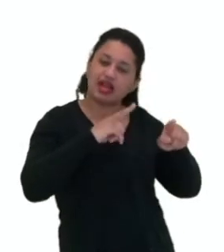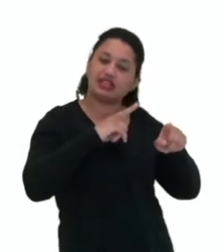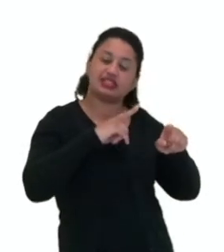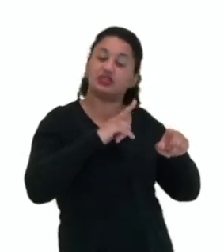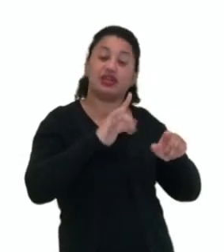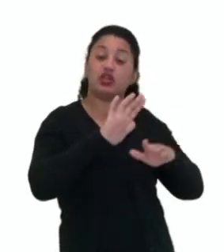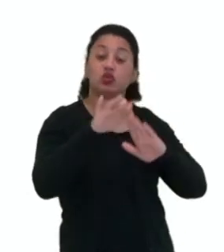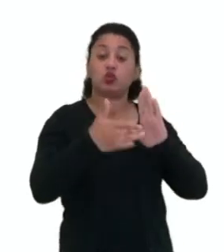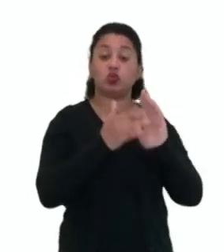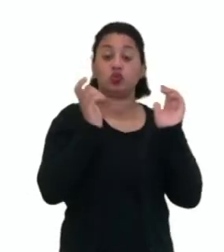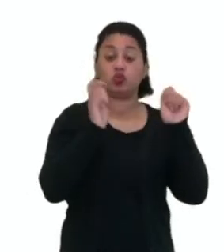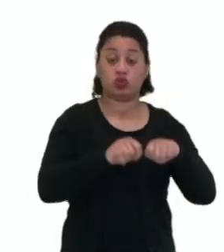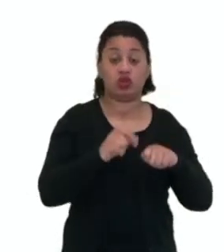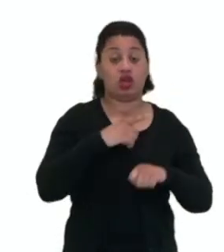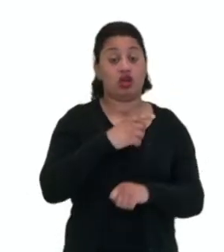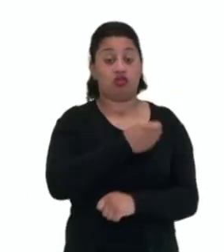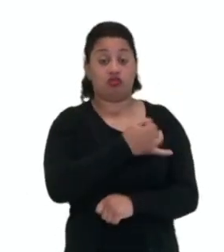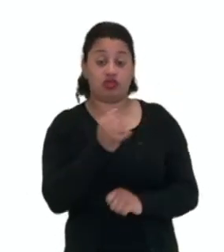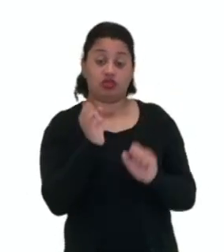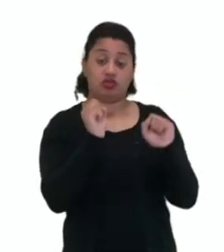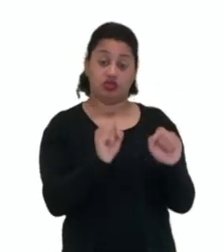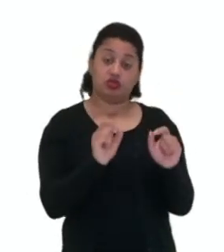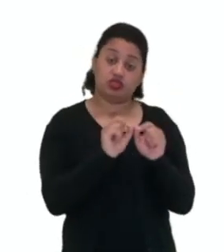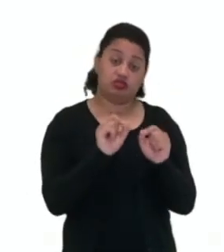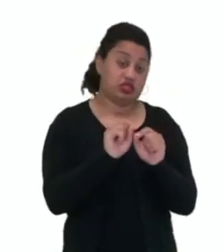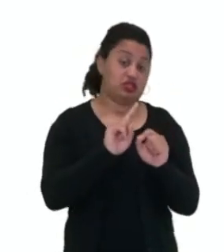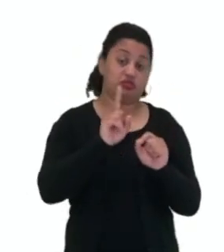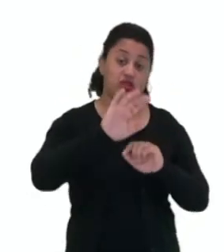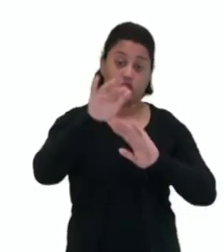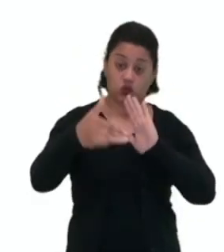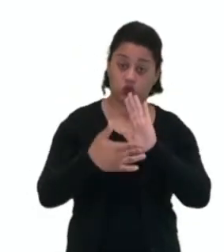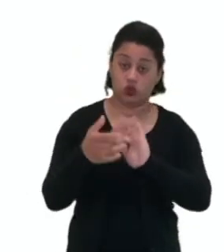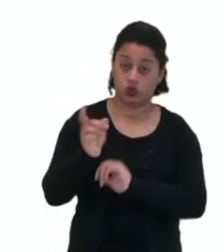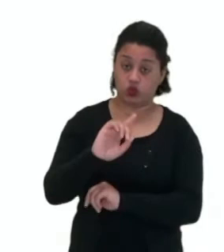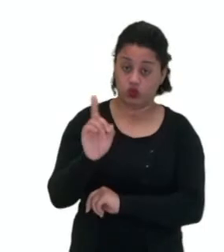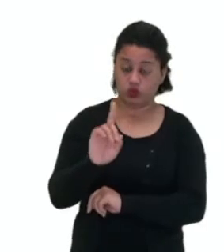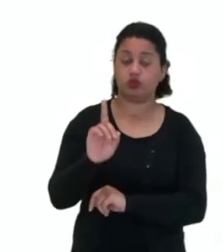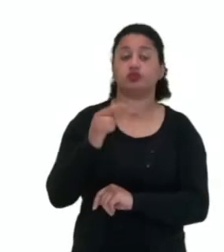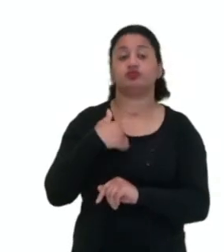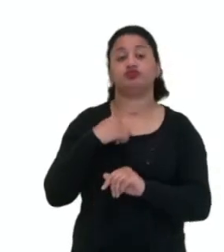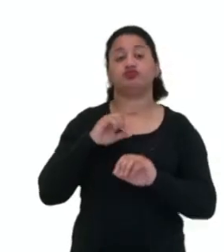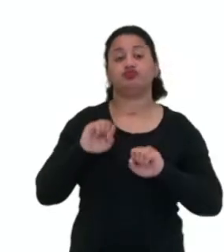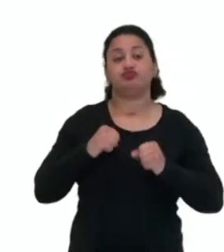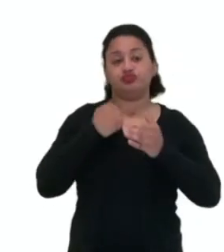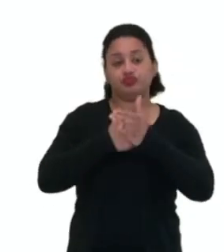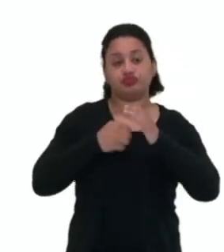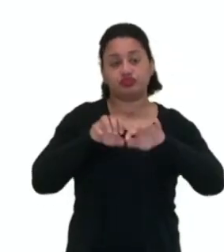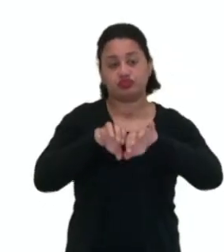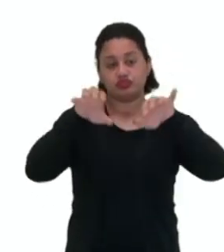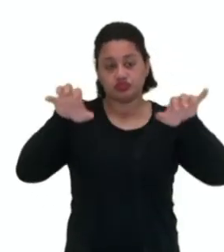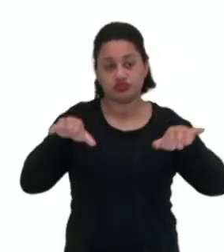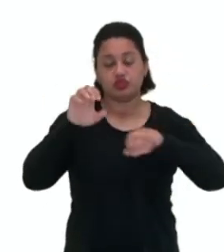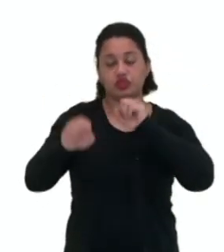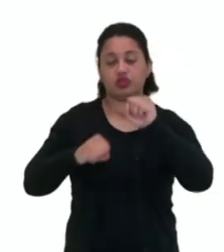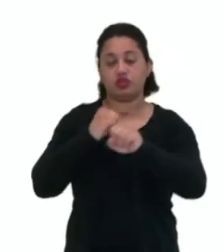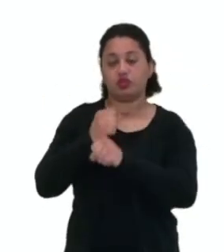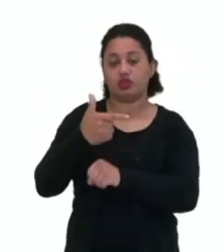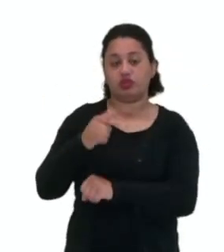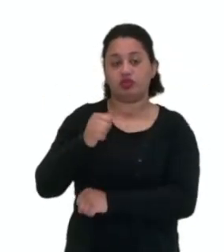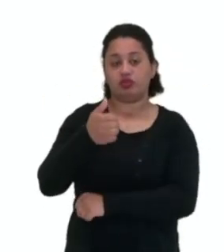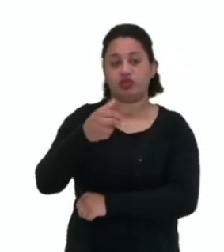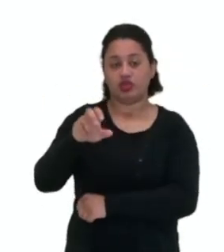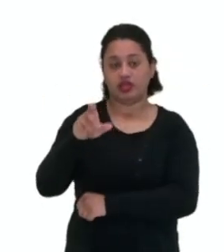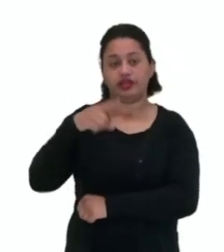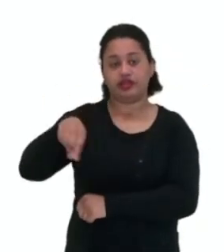Algumas coisas ali eles podiam fazer, mas nem todas as coisas. Além da luta separatista, em 2015, os curdos se